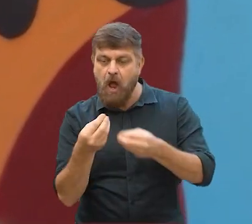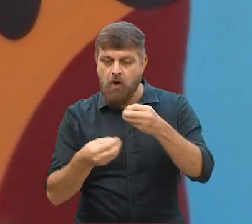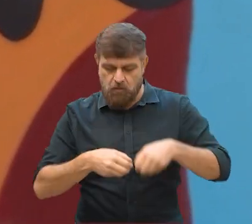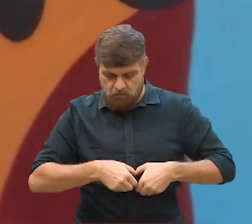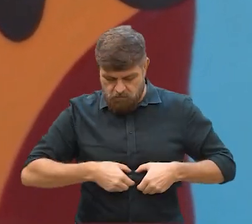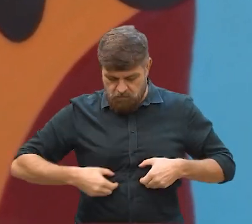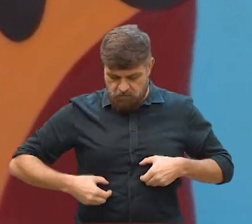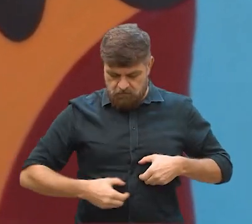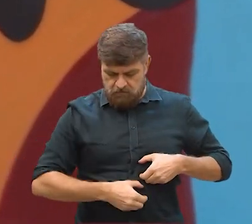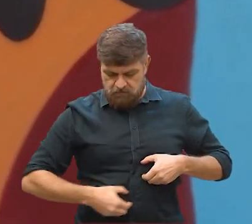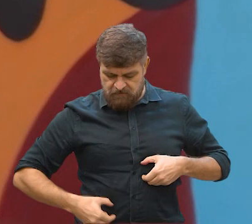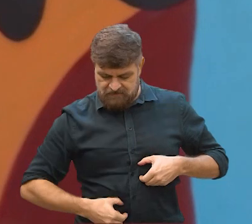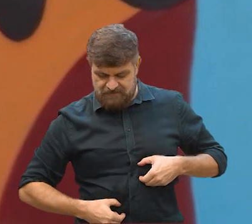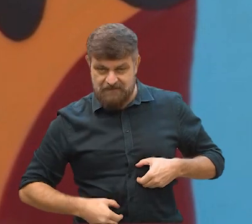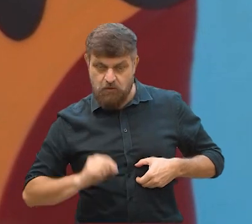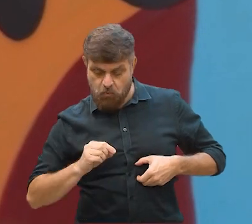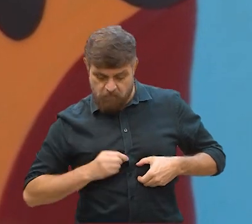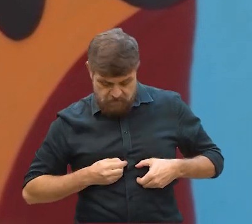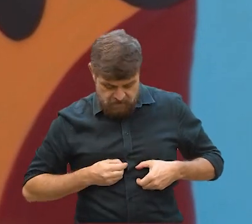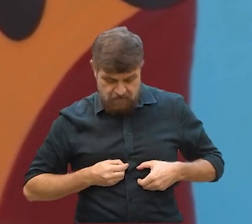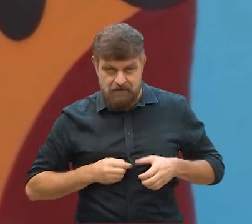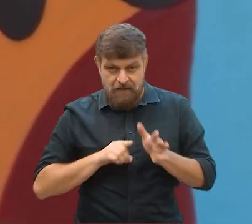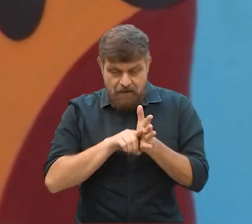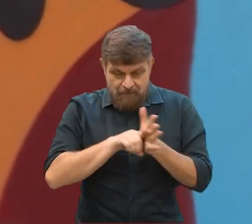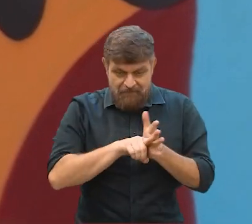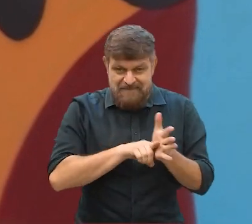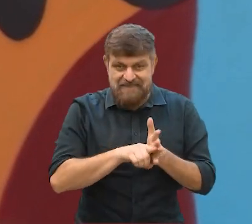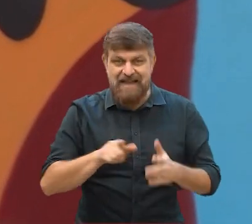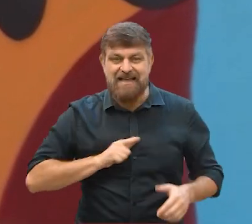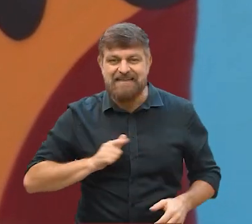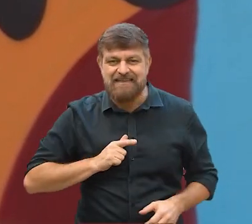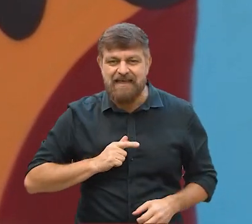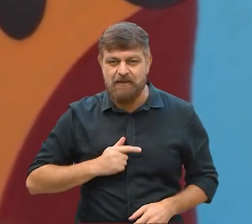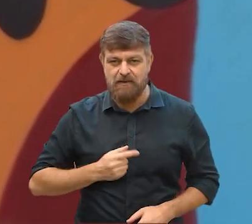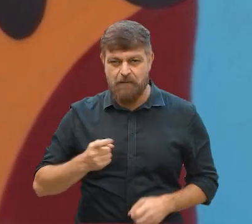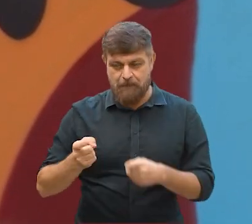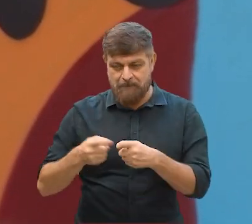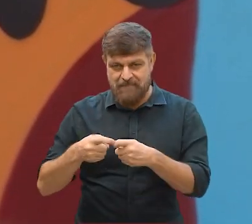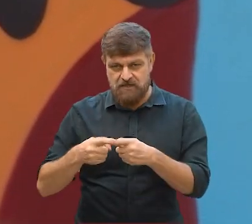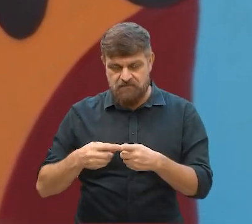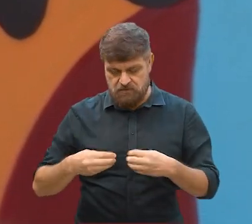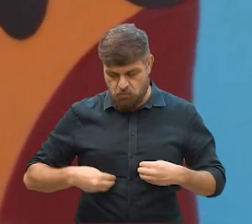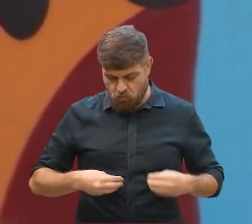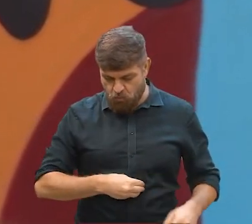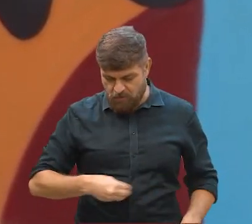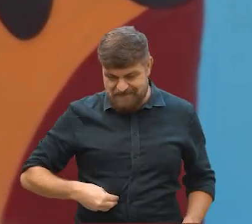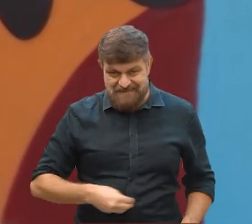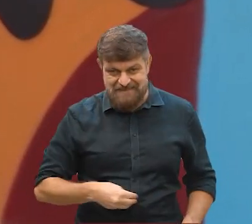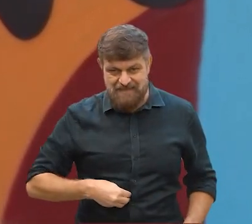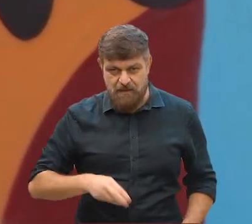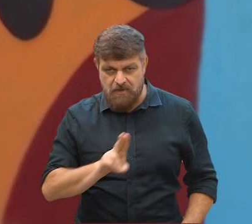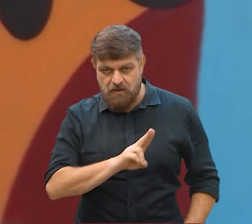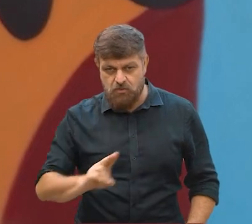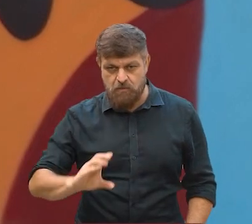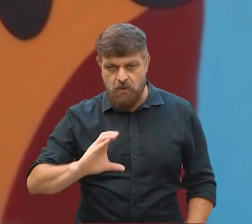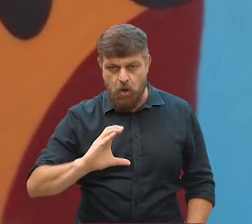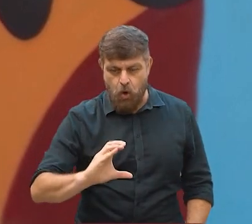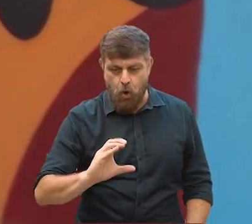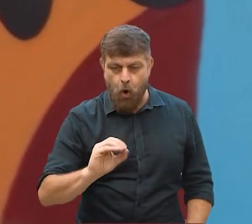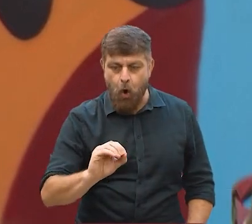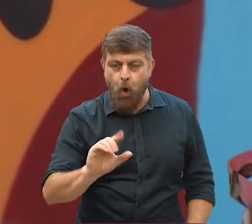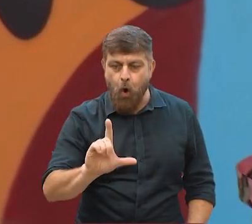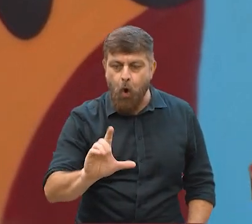o intestino é visto por dentro por um exame que chama colonoscopia. Seria como se a gente estivesse fazendo uma